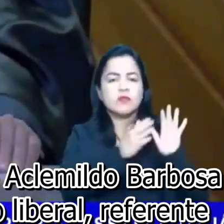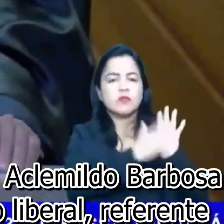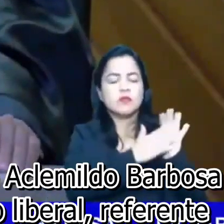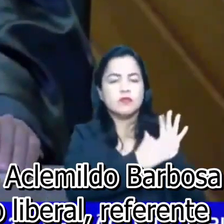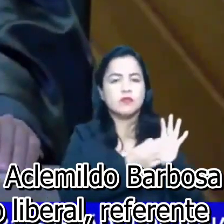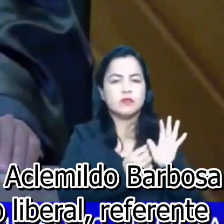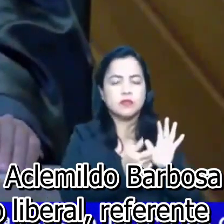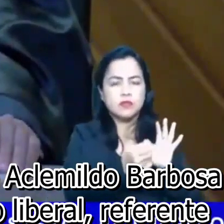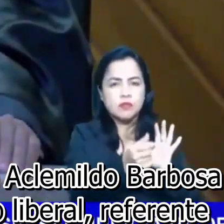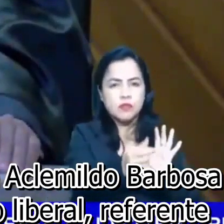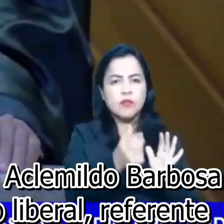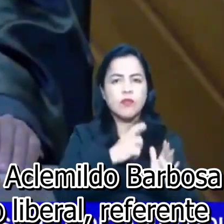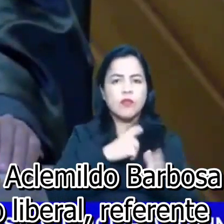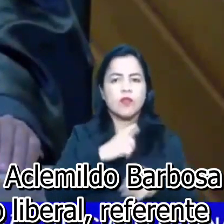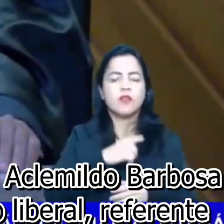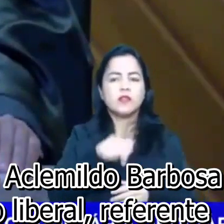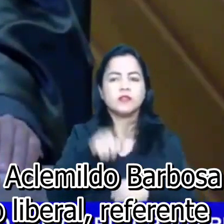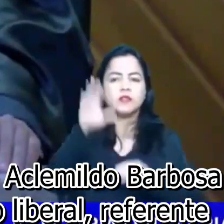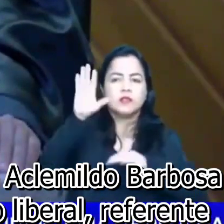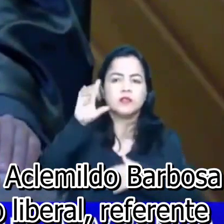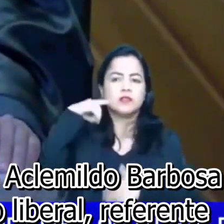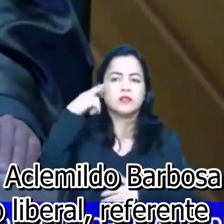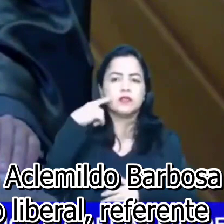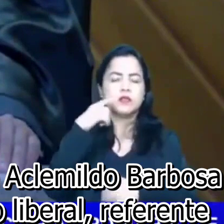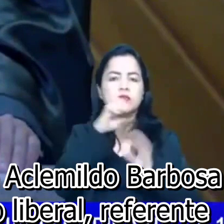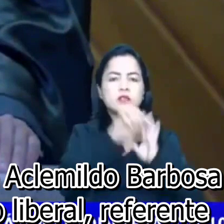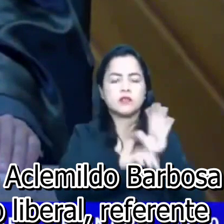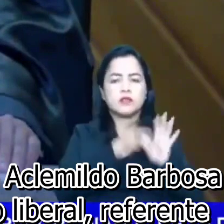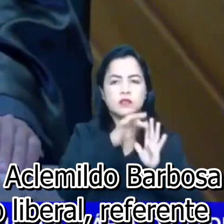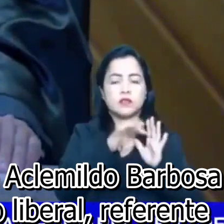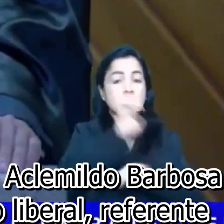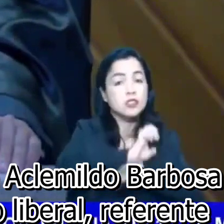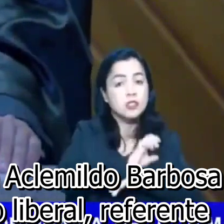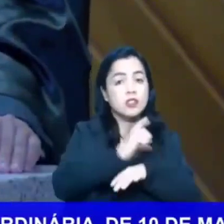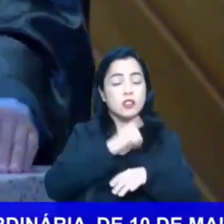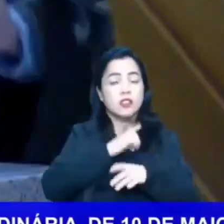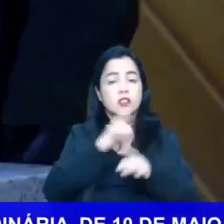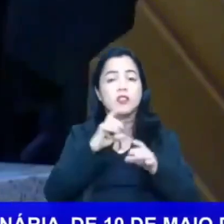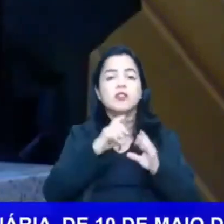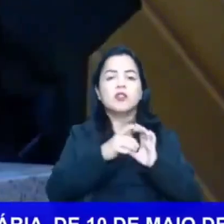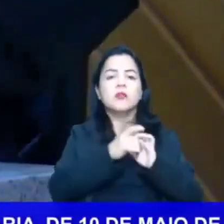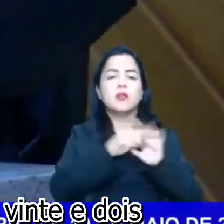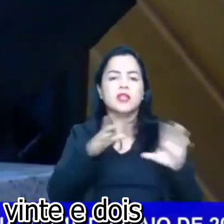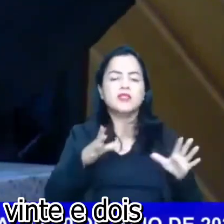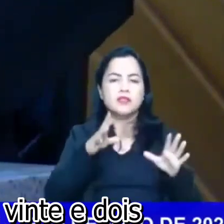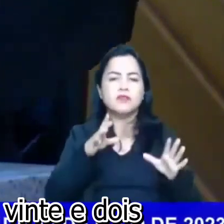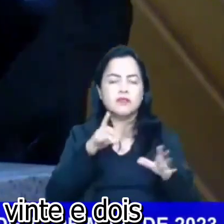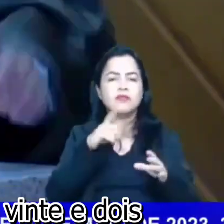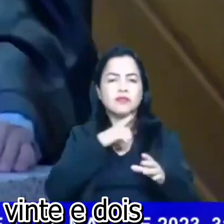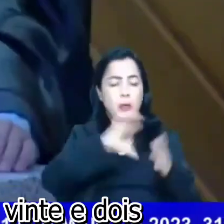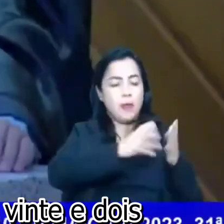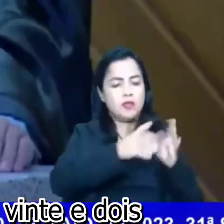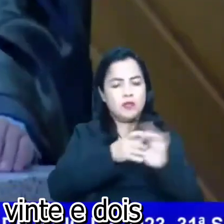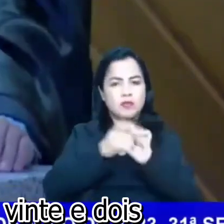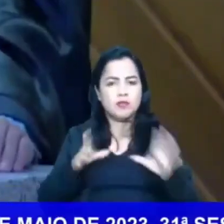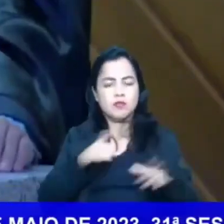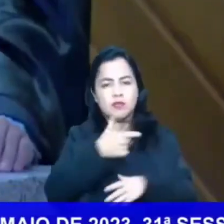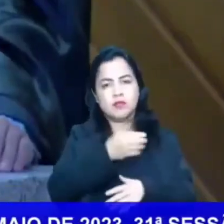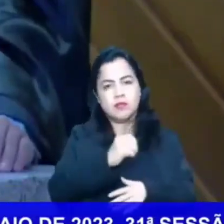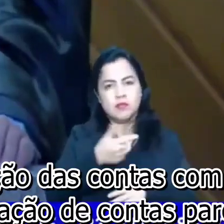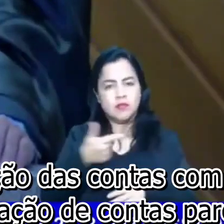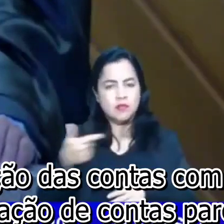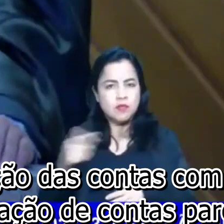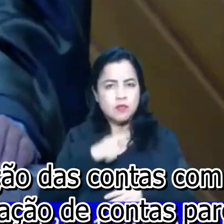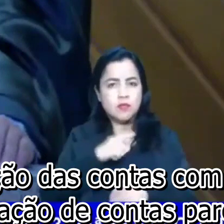conta de Aclemildo Barbosa dos Santos, candidato a deputado estadual pelo Partido Liberal, referente à aplicação dos recursos das eleições de 2022. Em relatório